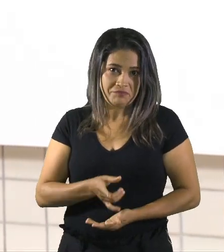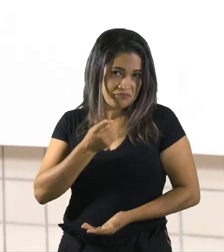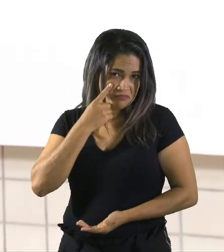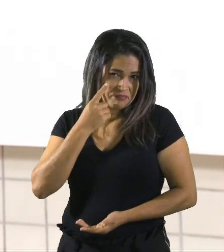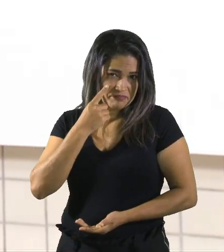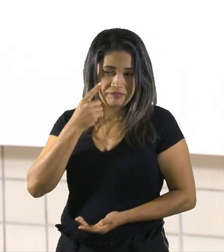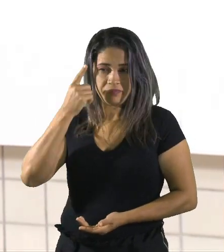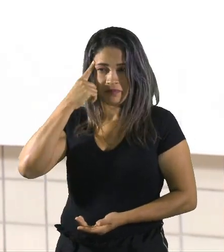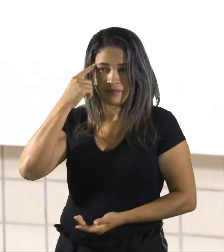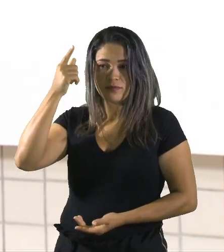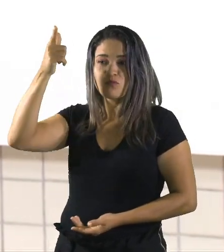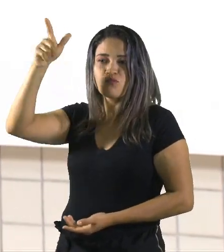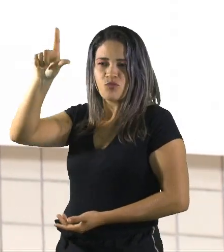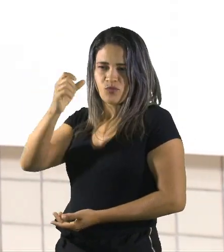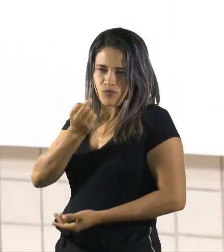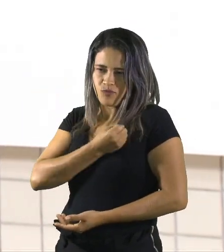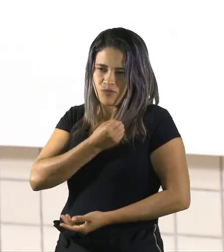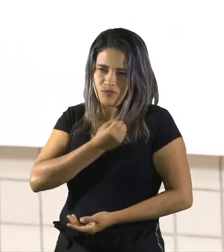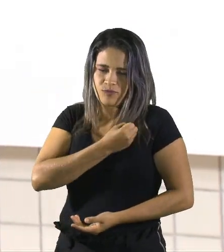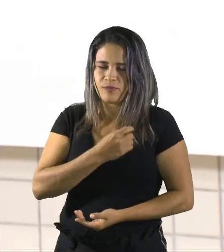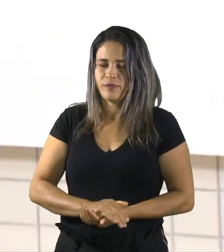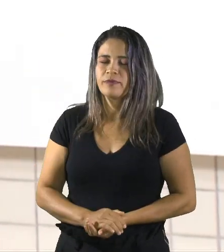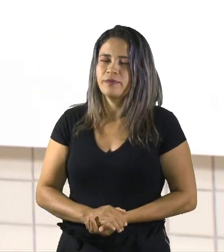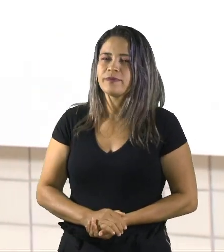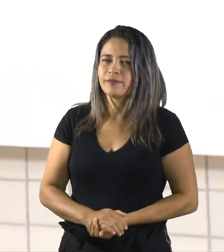vamos pensar num outro número.